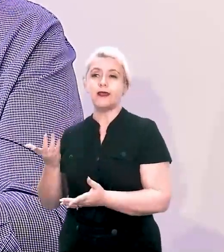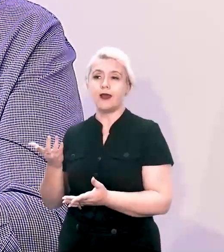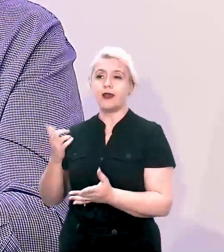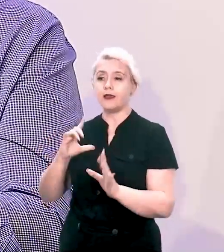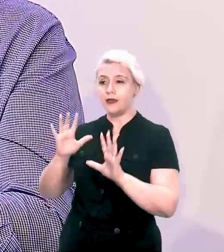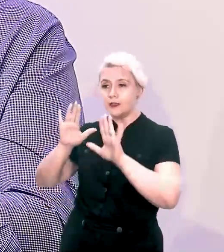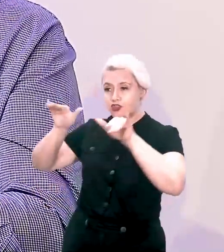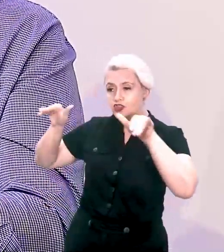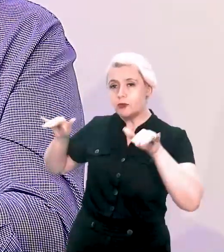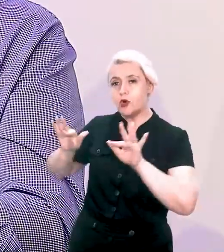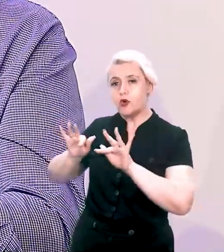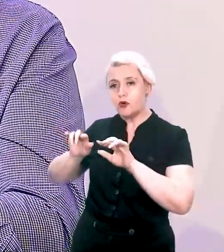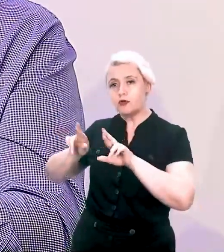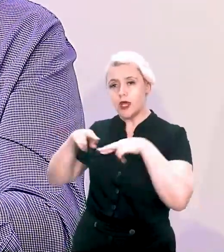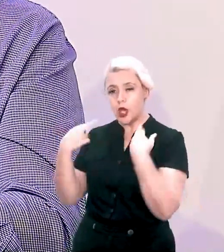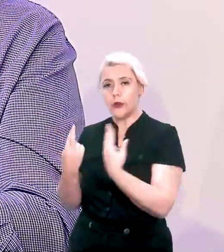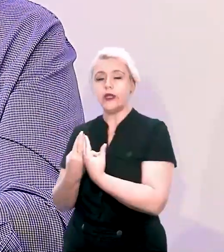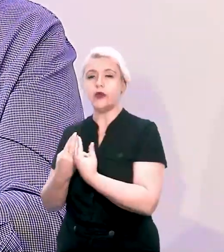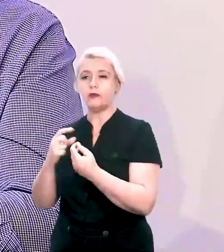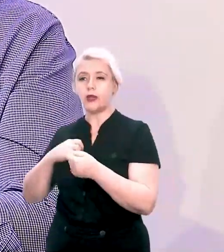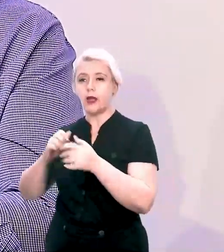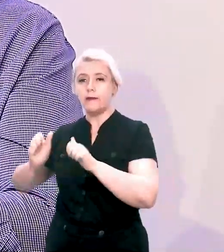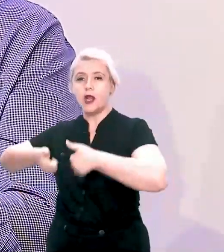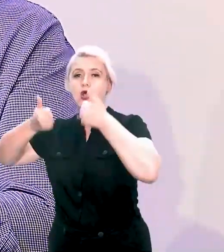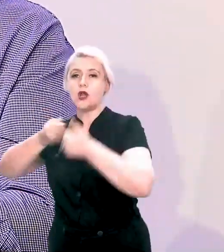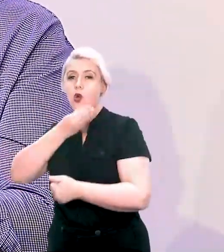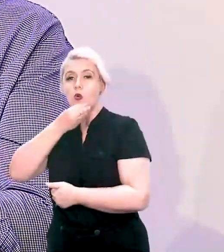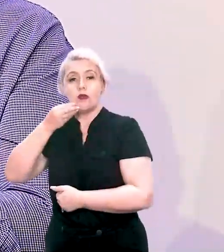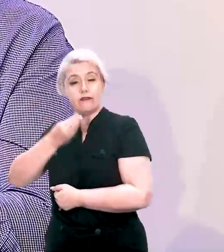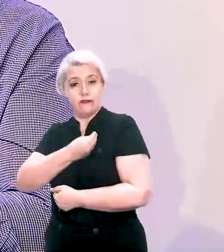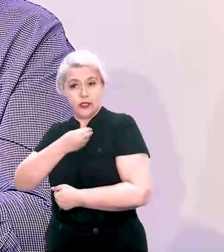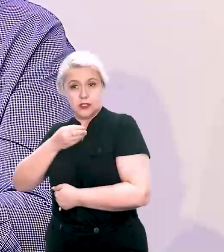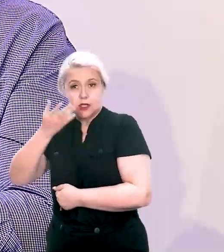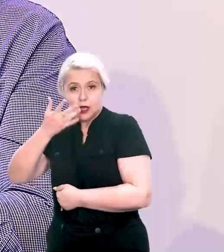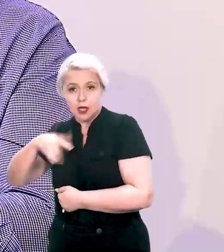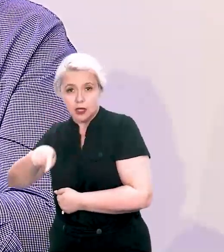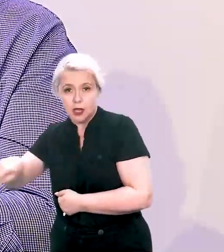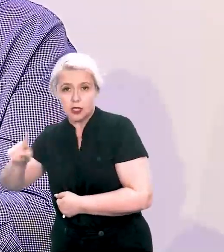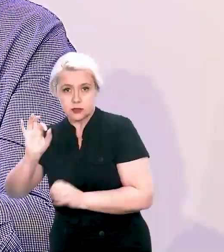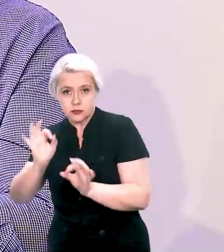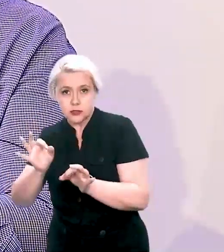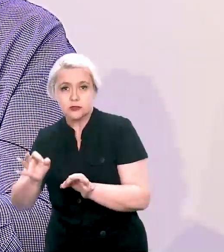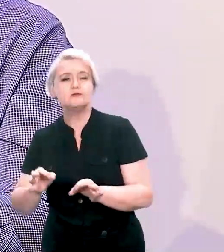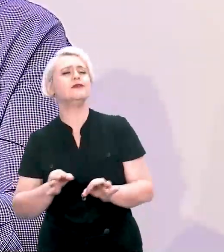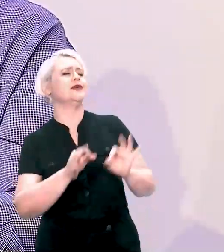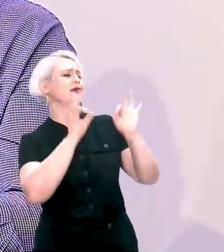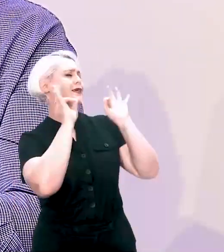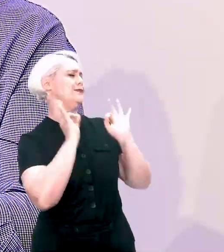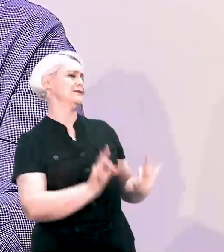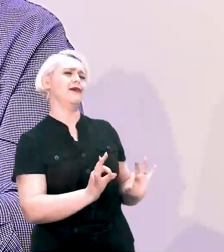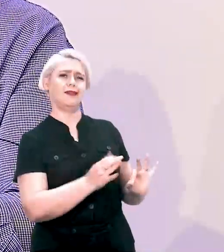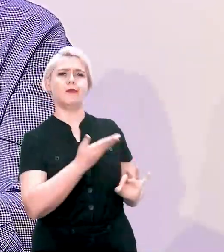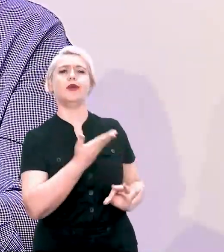ali para lutar por melhoria de qualidade de vida dessas crianças, não é isso? Exatamente. Em resumo.